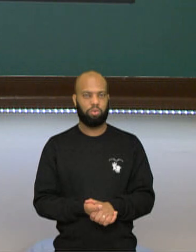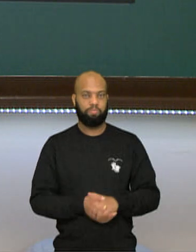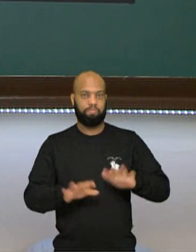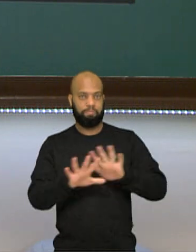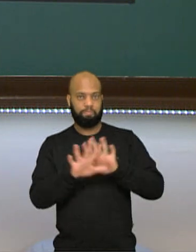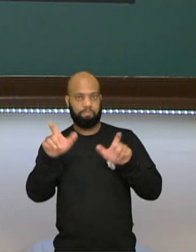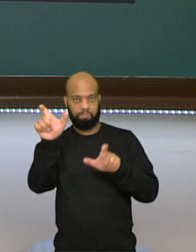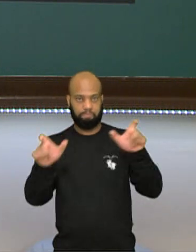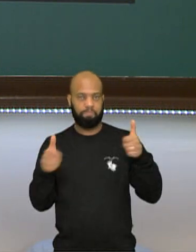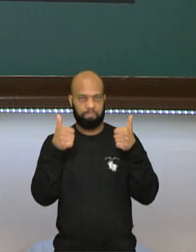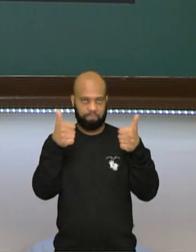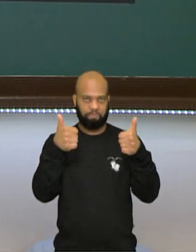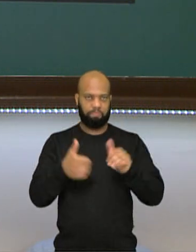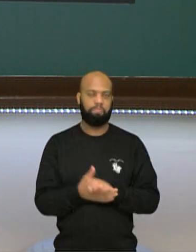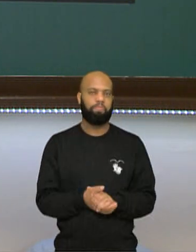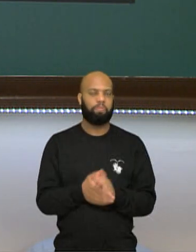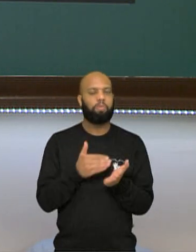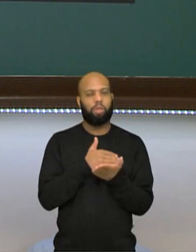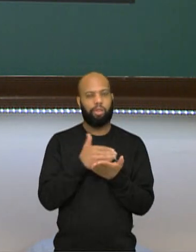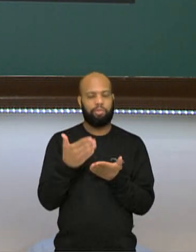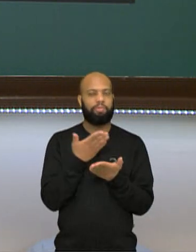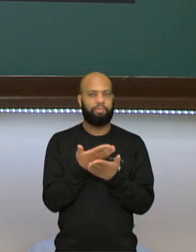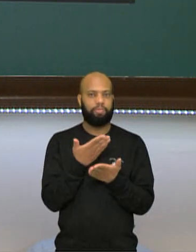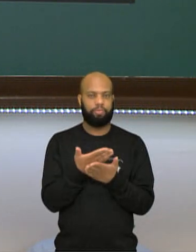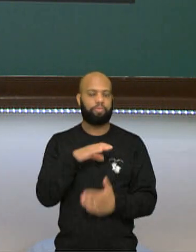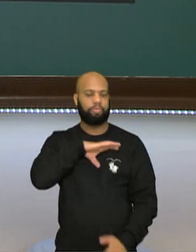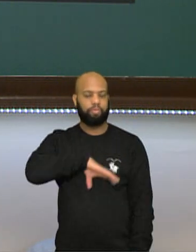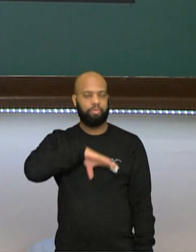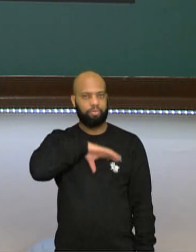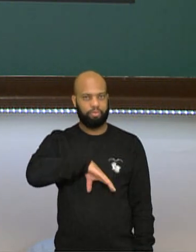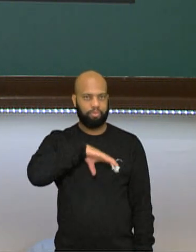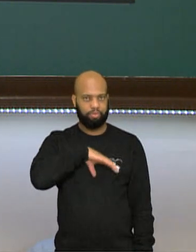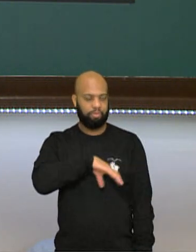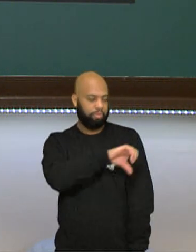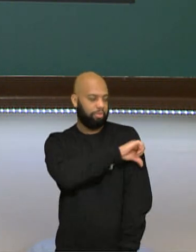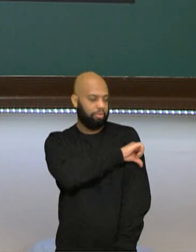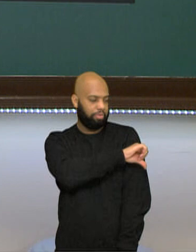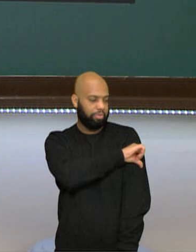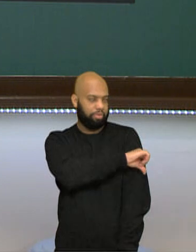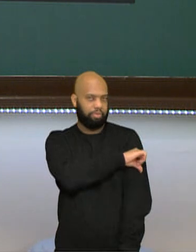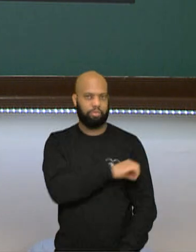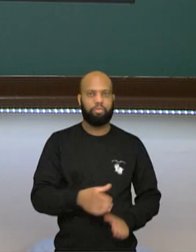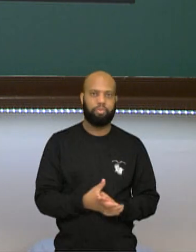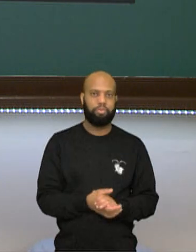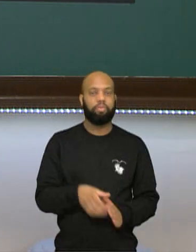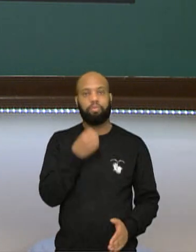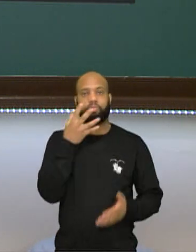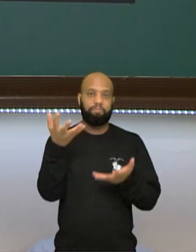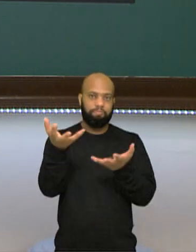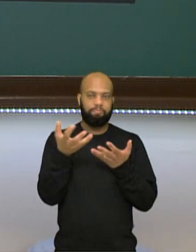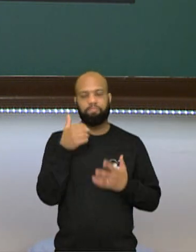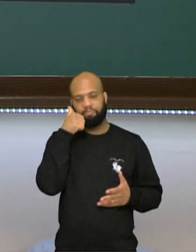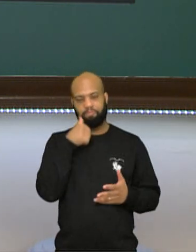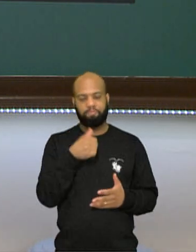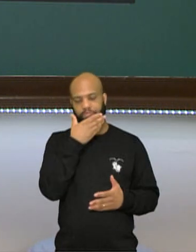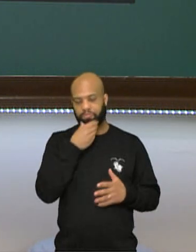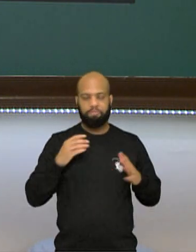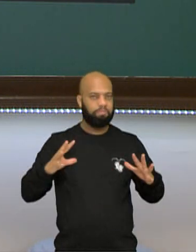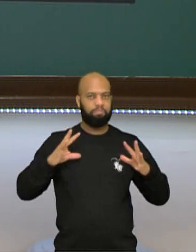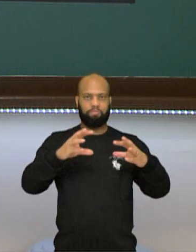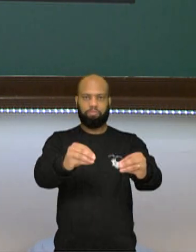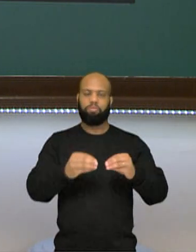Fala galera, beleza? Estamos começando nossa aula de língua portuguesa do 9º ano. Seja bem-vinda, seja